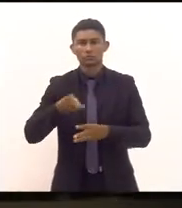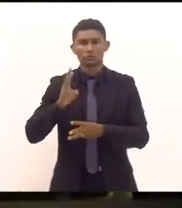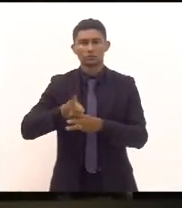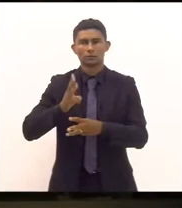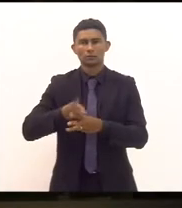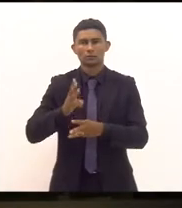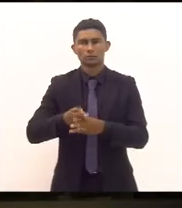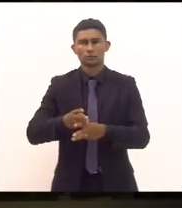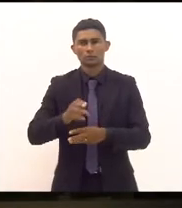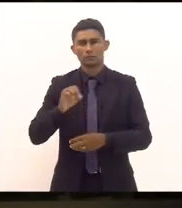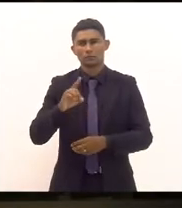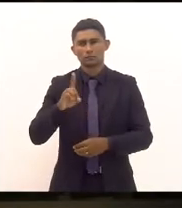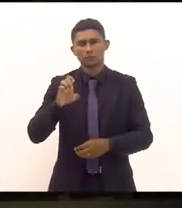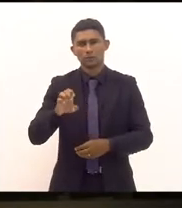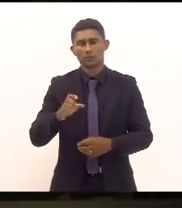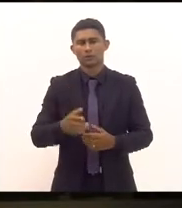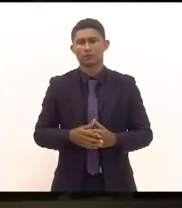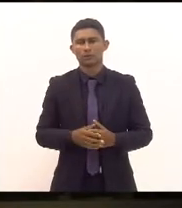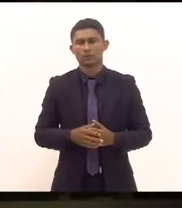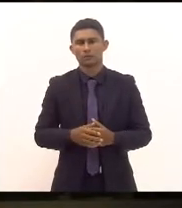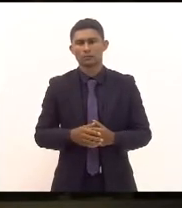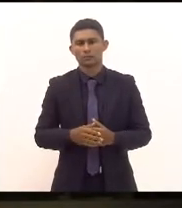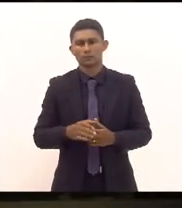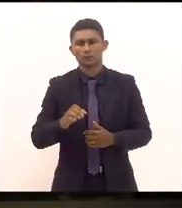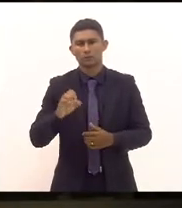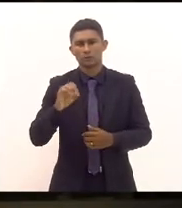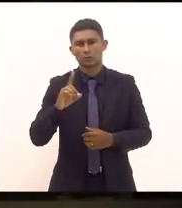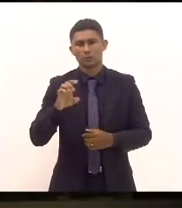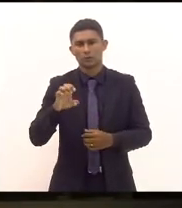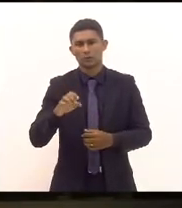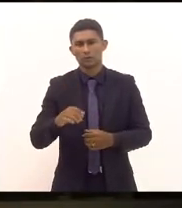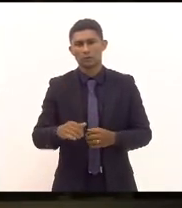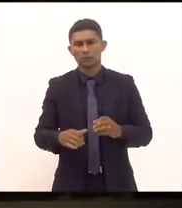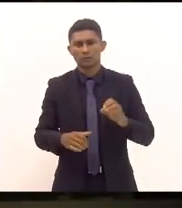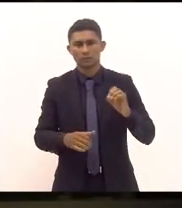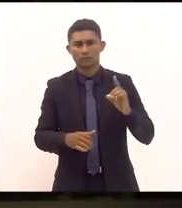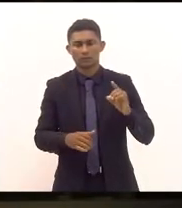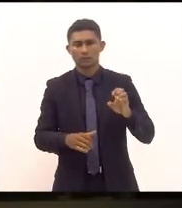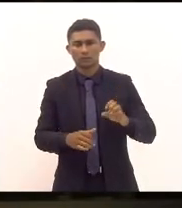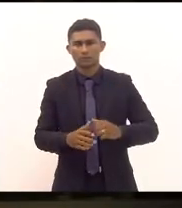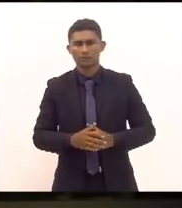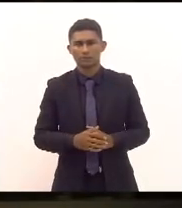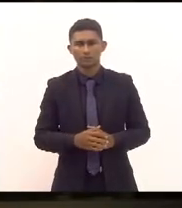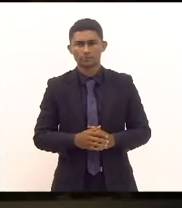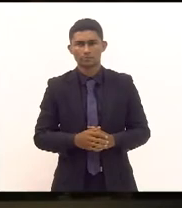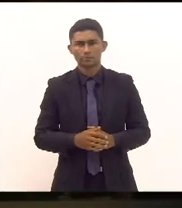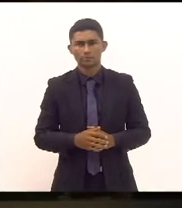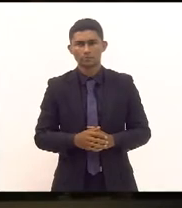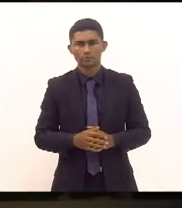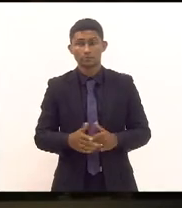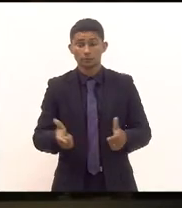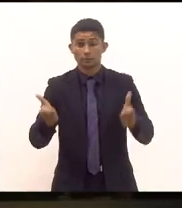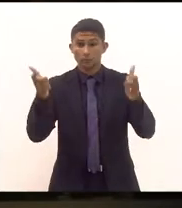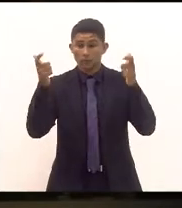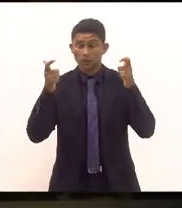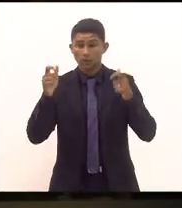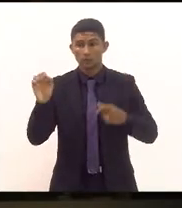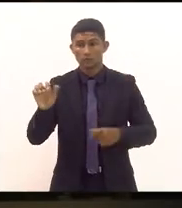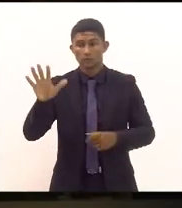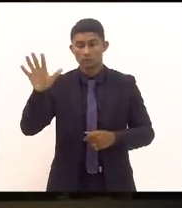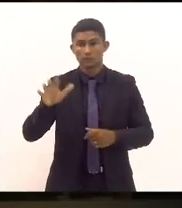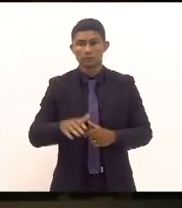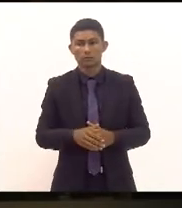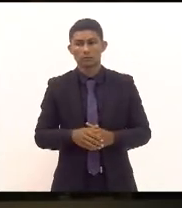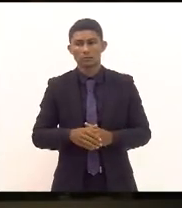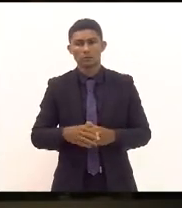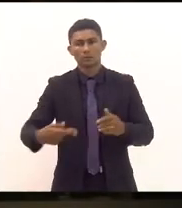ela der o deu der o de o der ele é o rei de Ketu é o